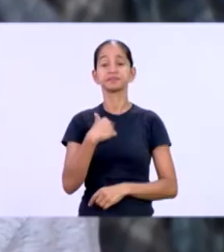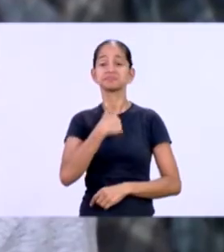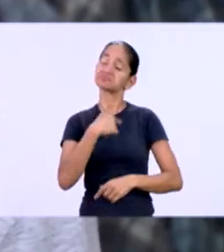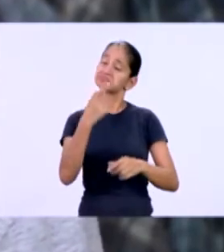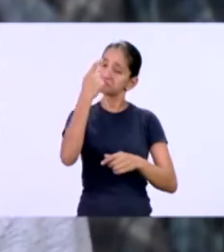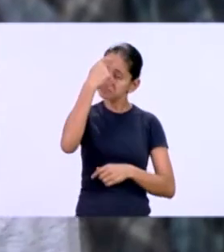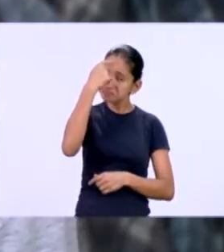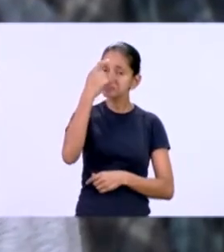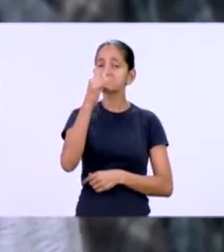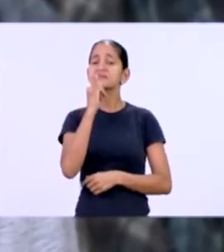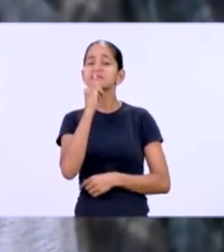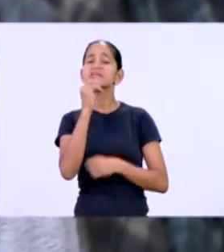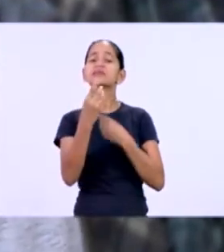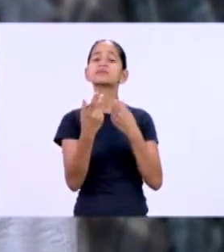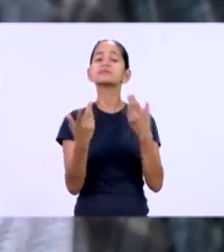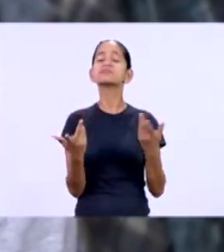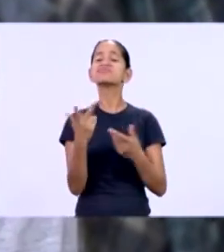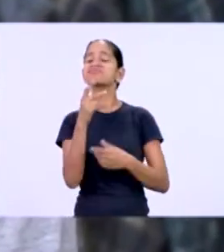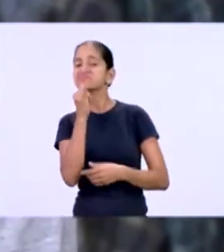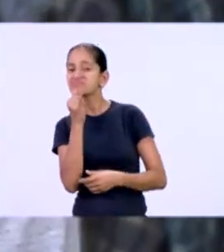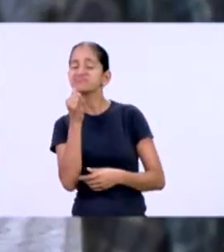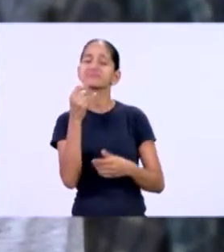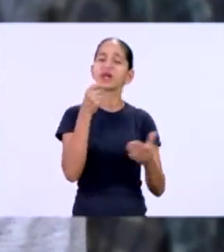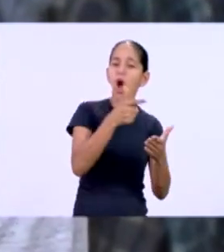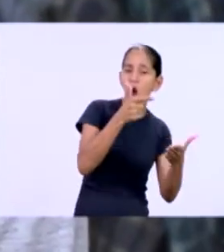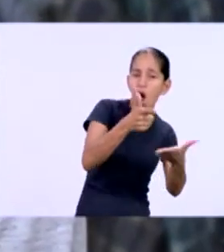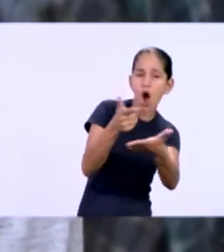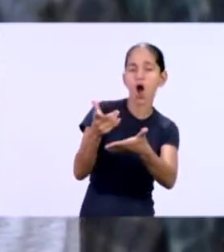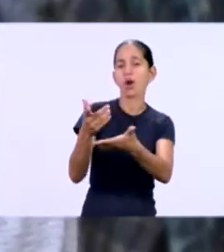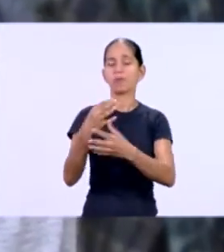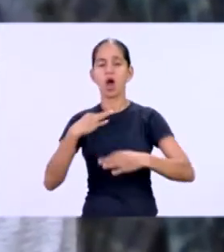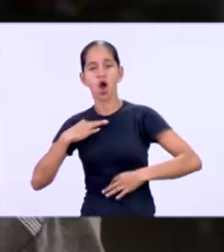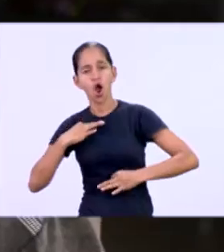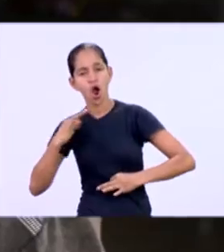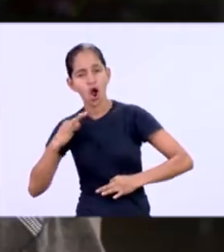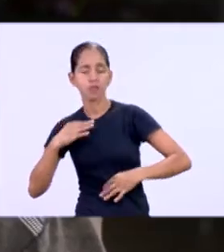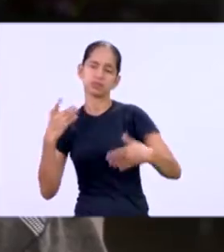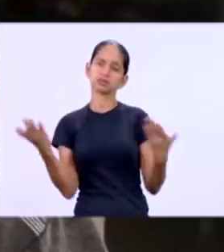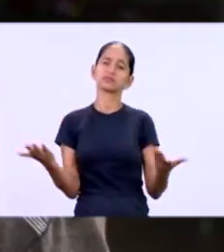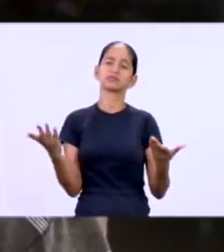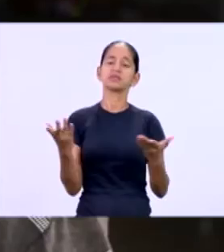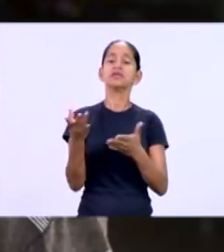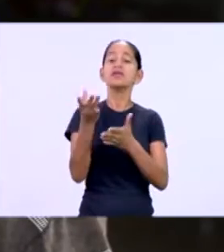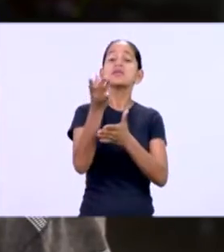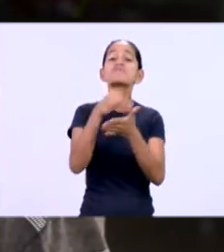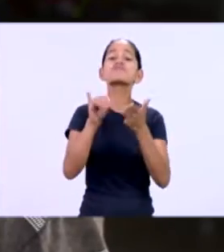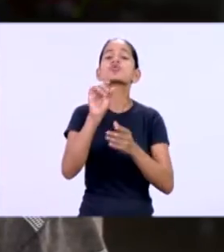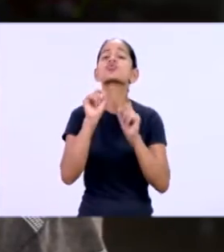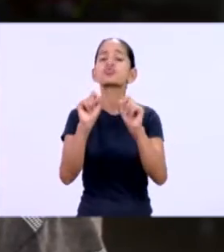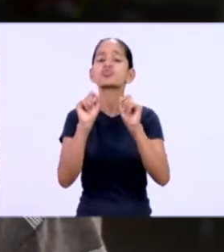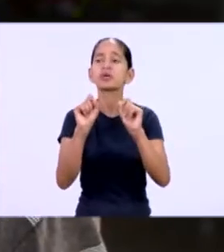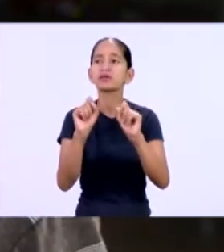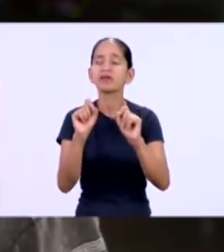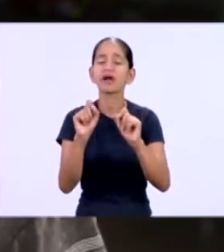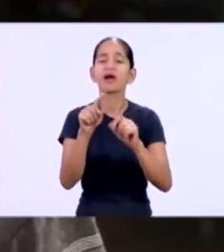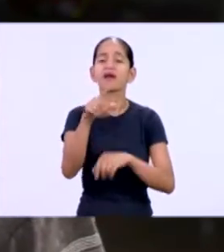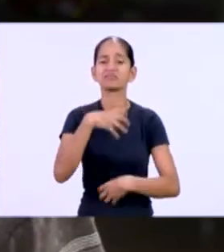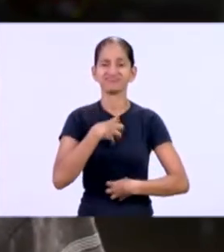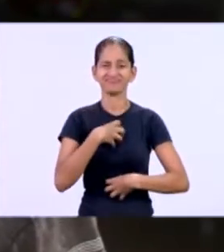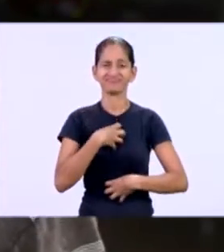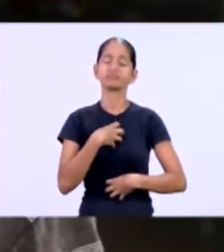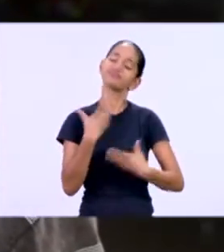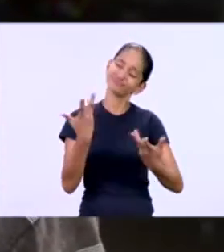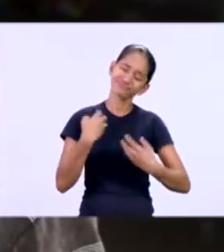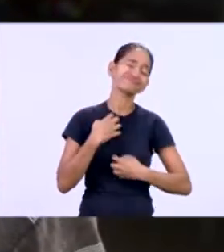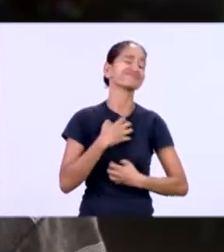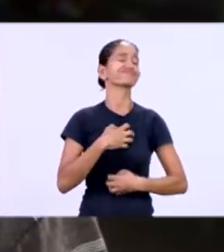gastos é com, tipo, compra de roupas. E os impostos? Esse assunto incomoda? Claro que